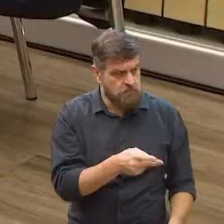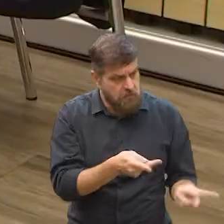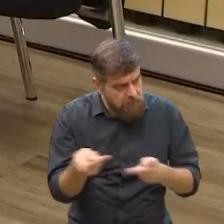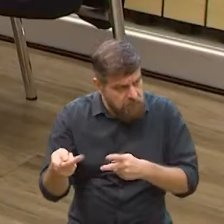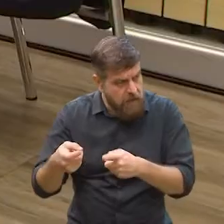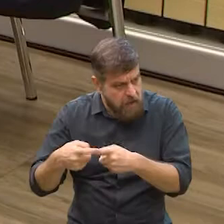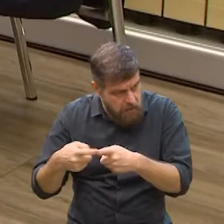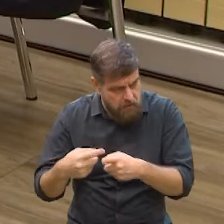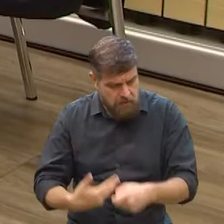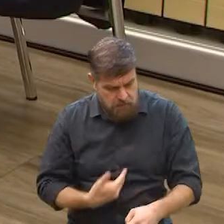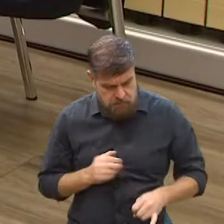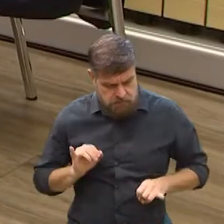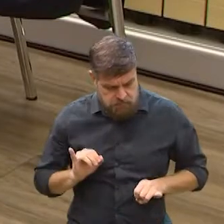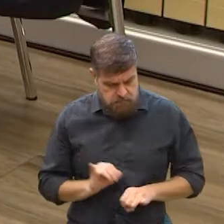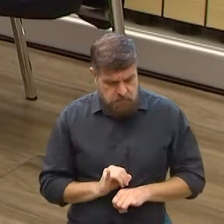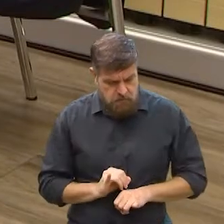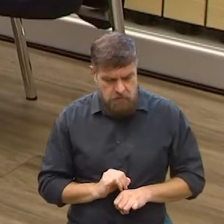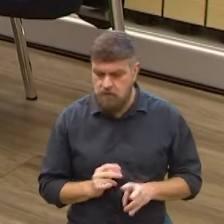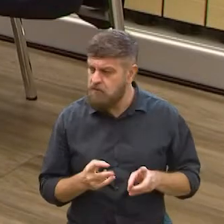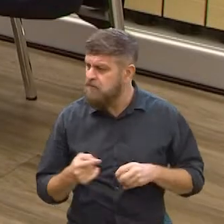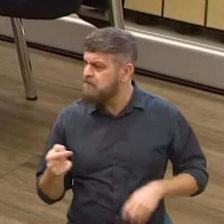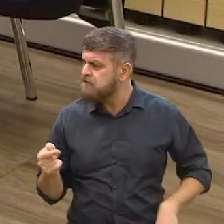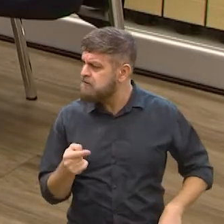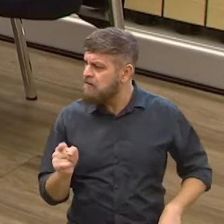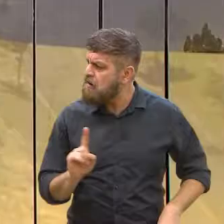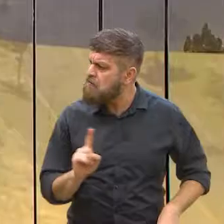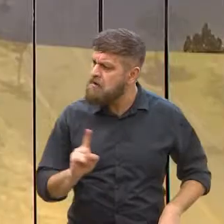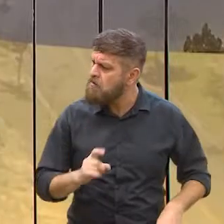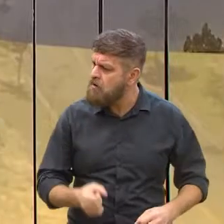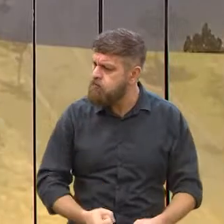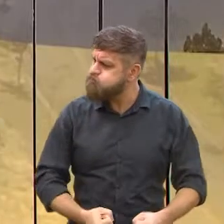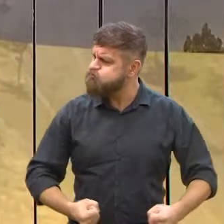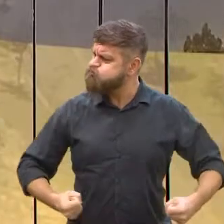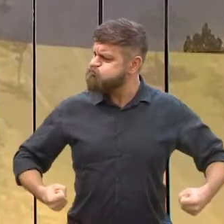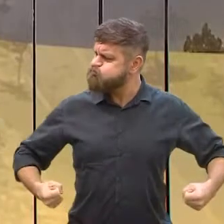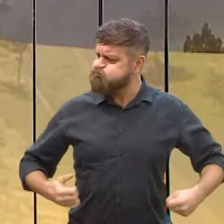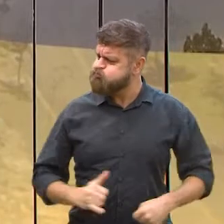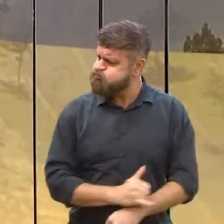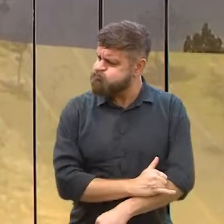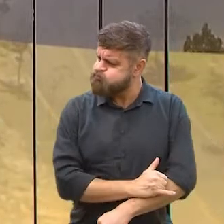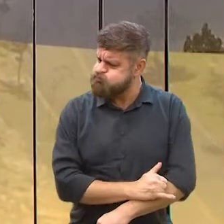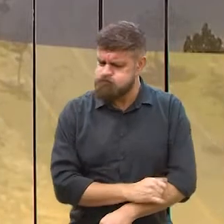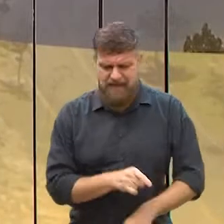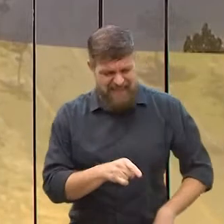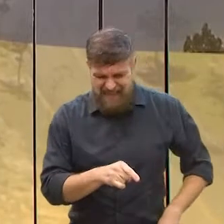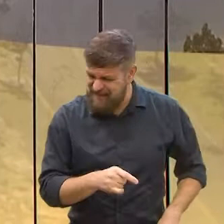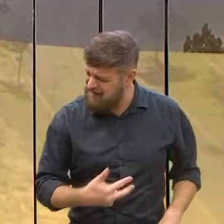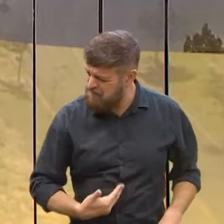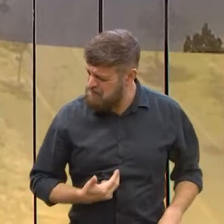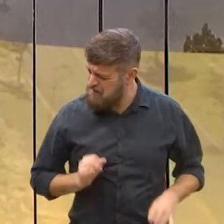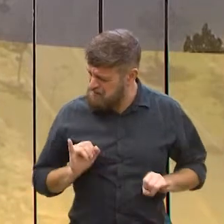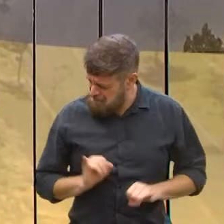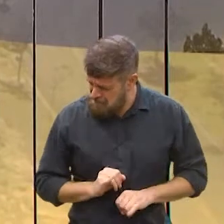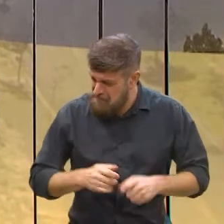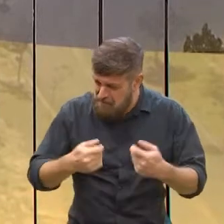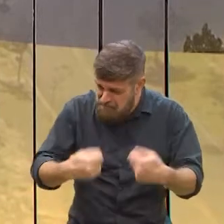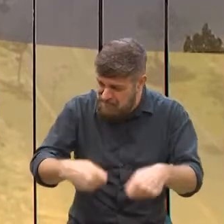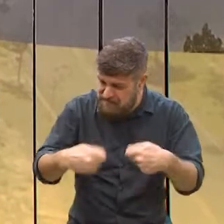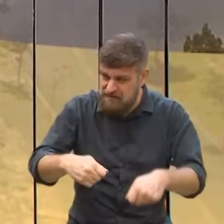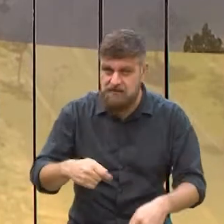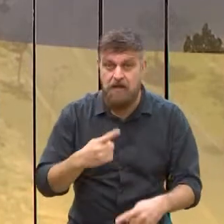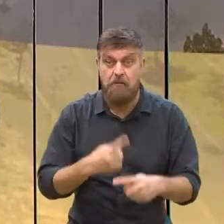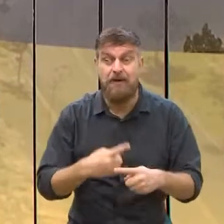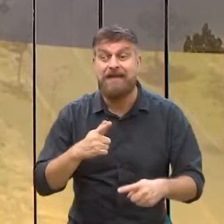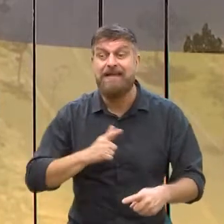cirurgia formal, uma indicação formal de cirurgia, mesmo num peso não tão alto. Porque já tem outras doenças que